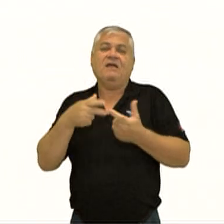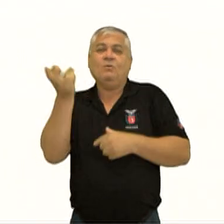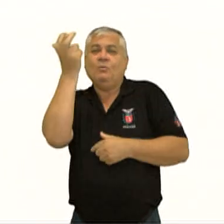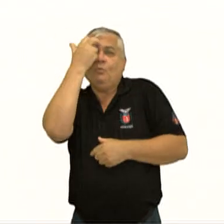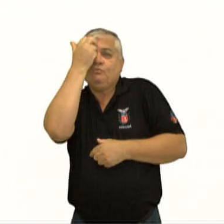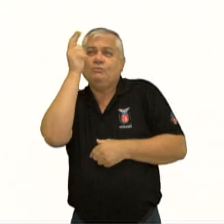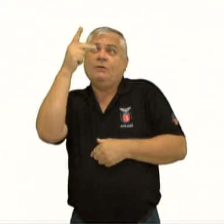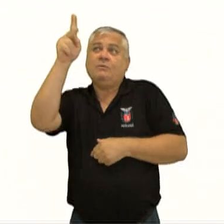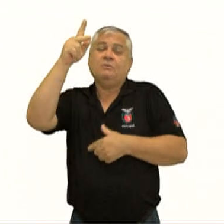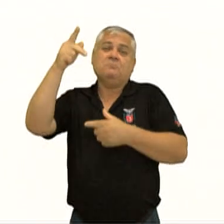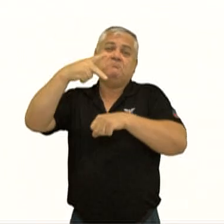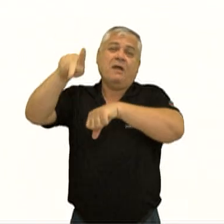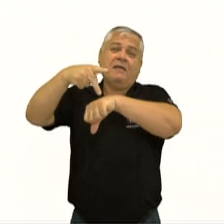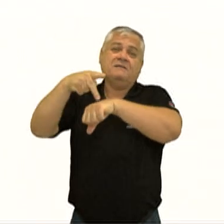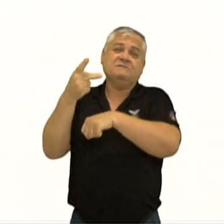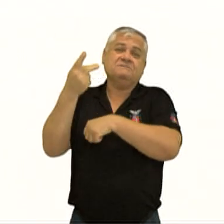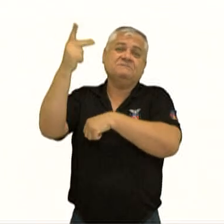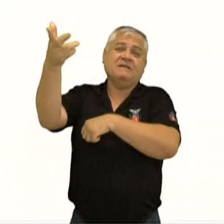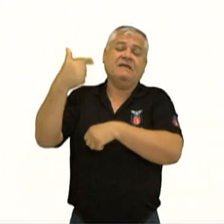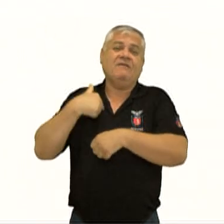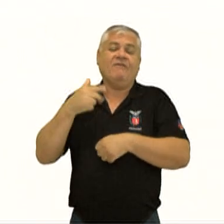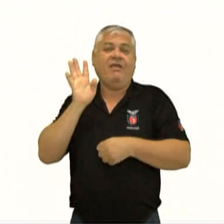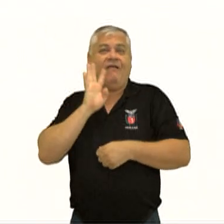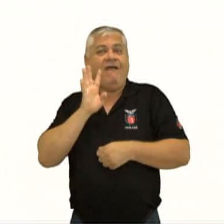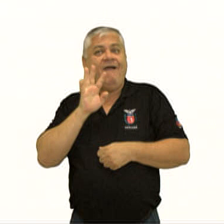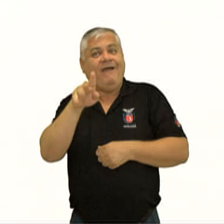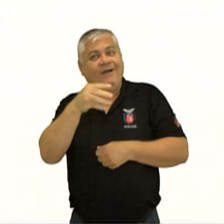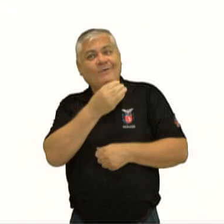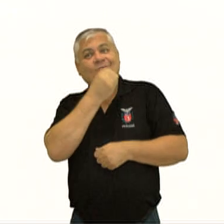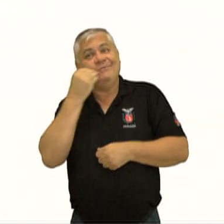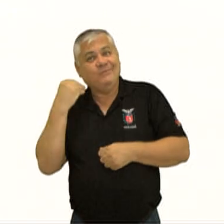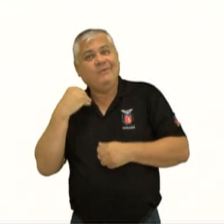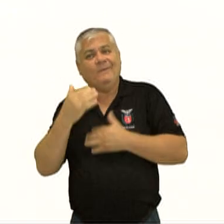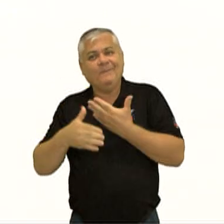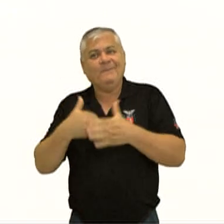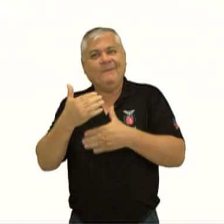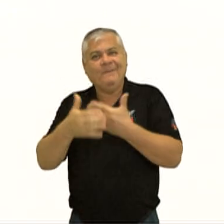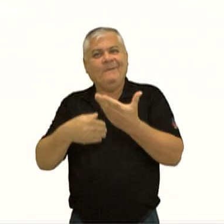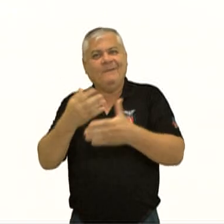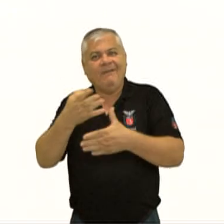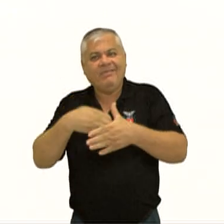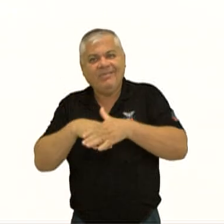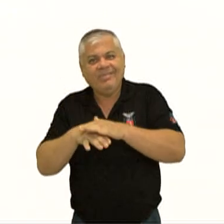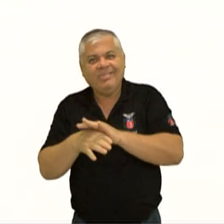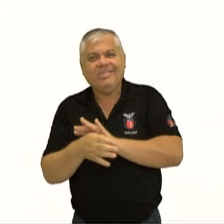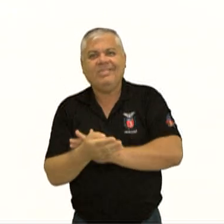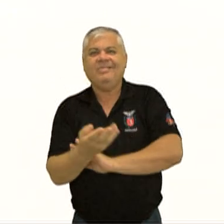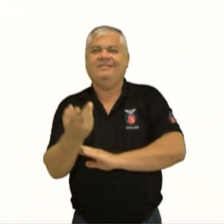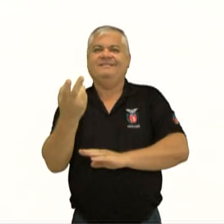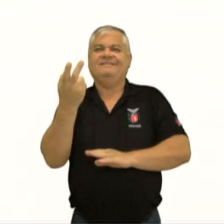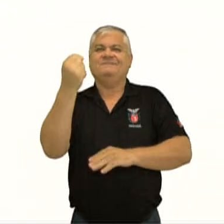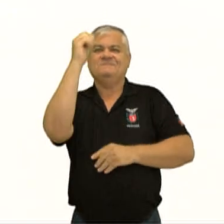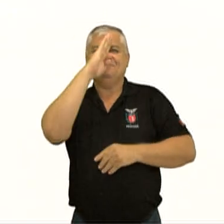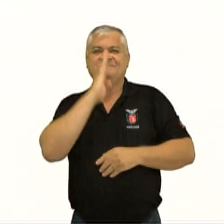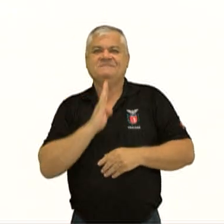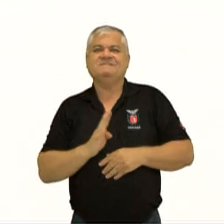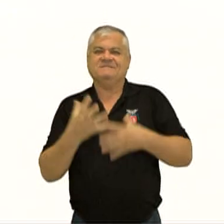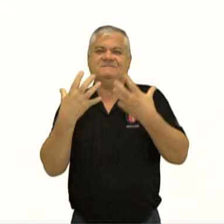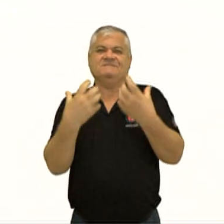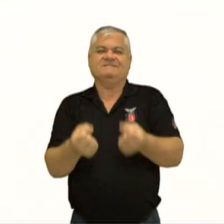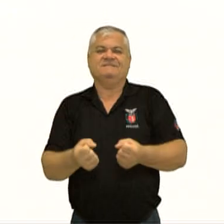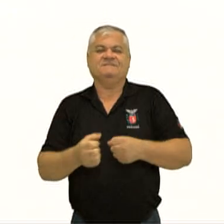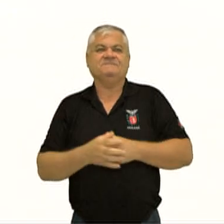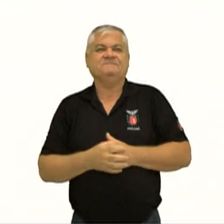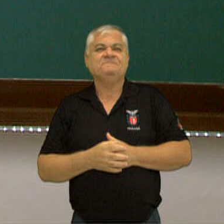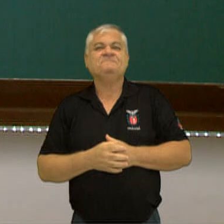pessoas veem a participação, participam, acham legal e aquilo vai entrando no país e vai tomando conta daquele